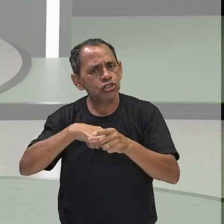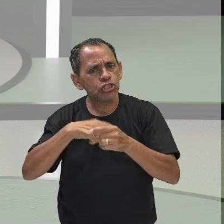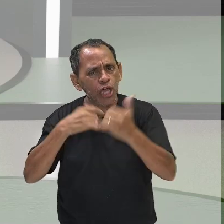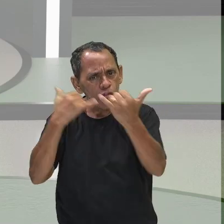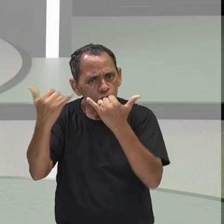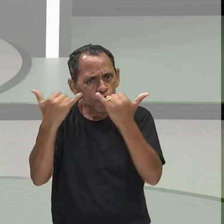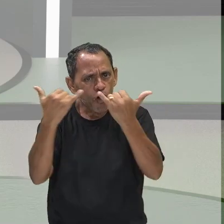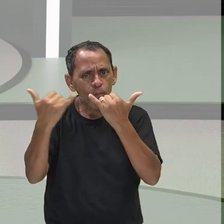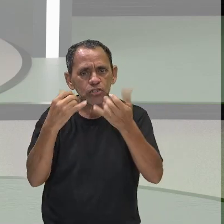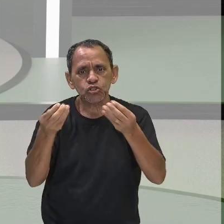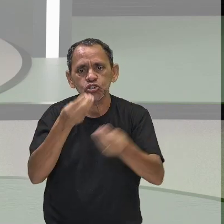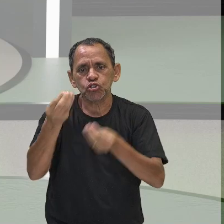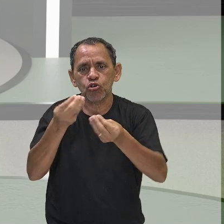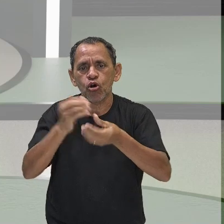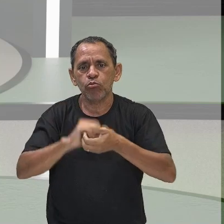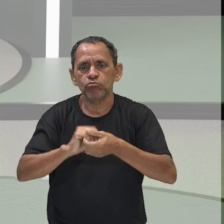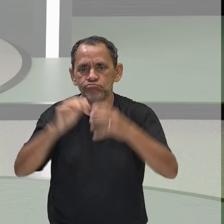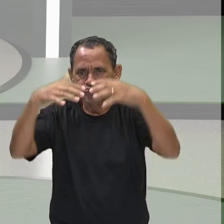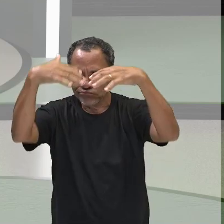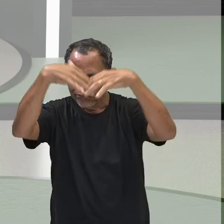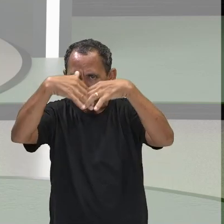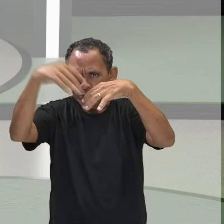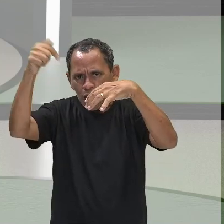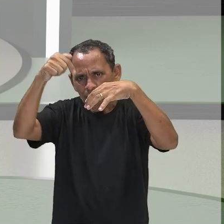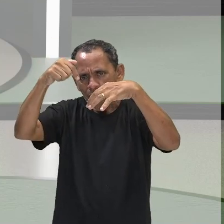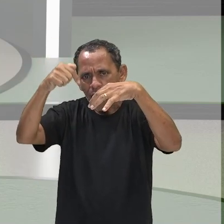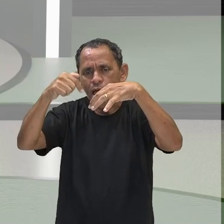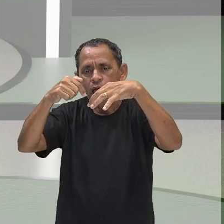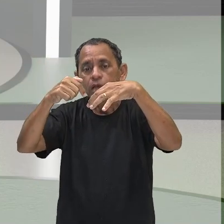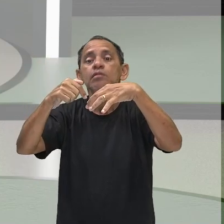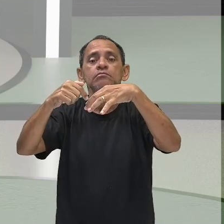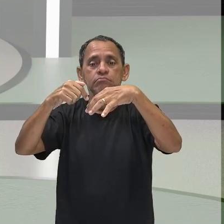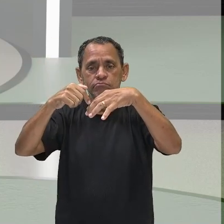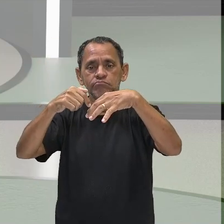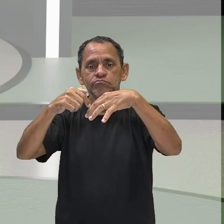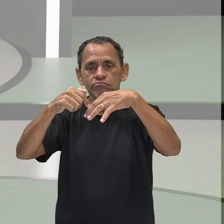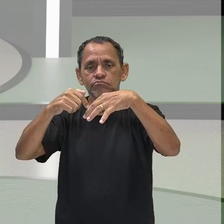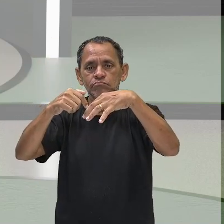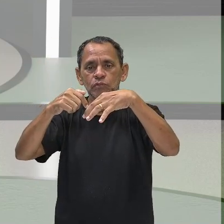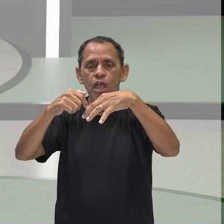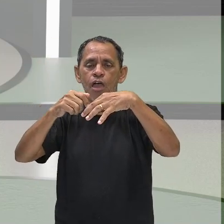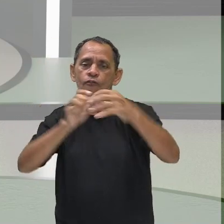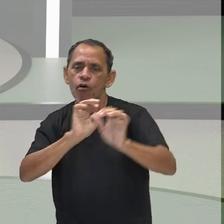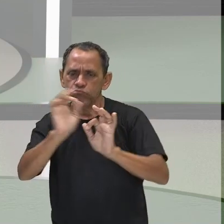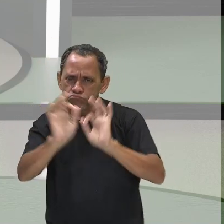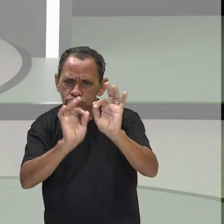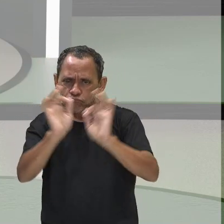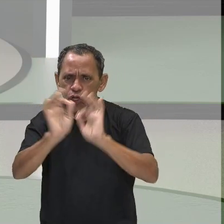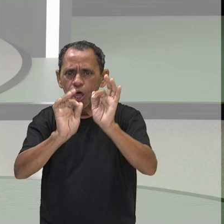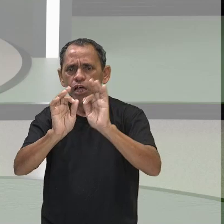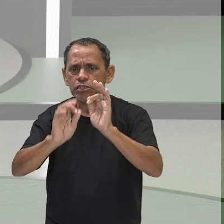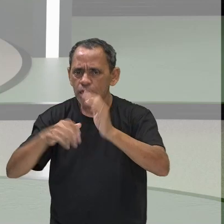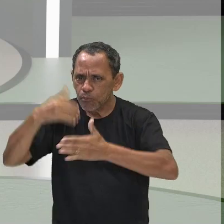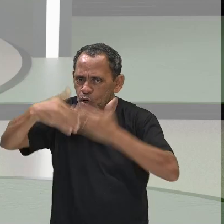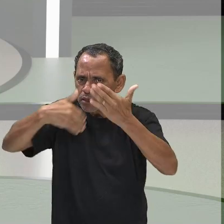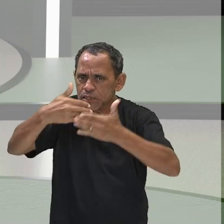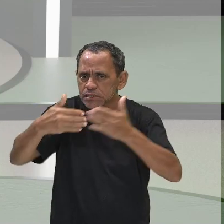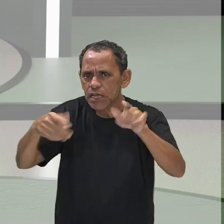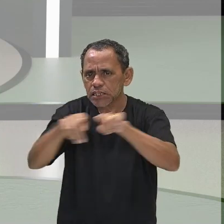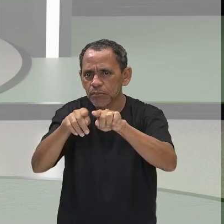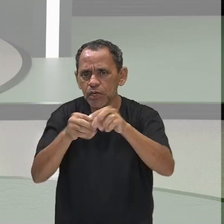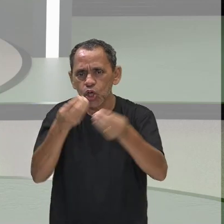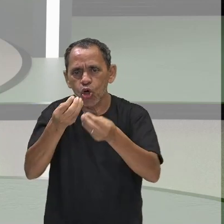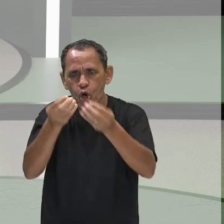juntamente com o encéfalo e processar para poder haver o comando que vai ser distribuído